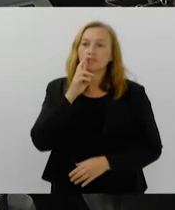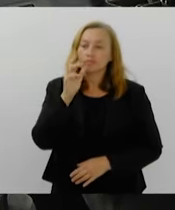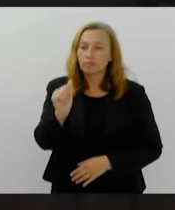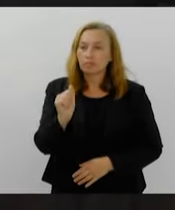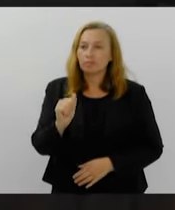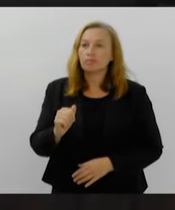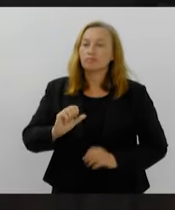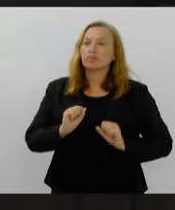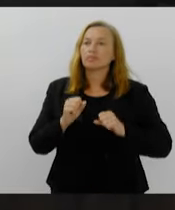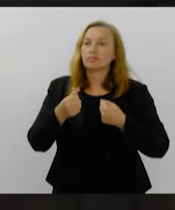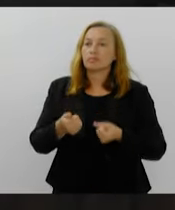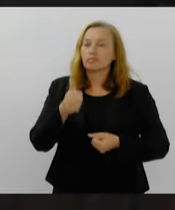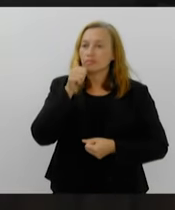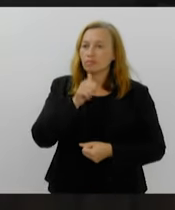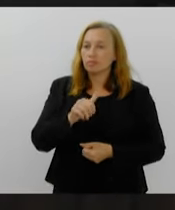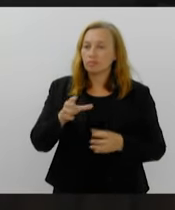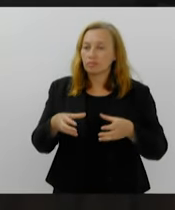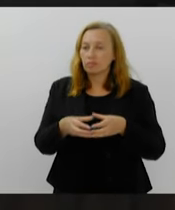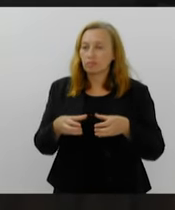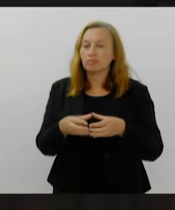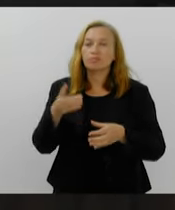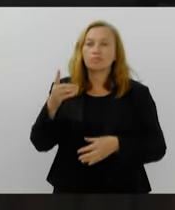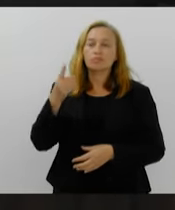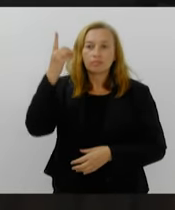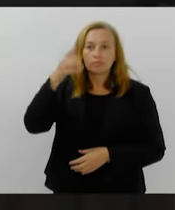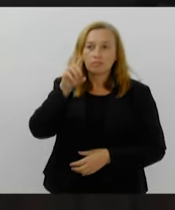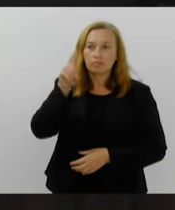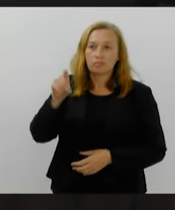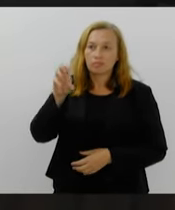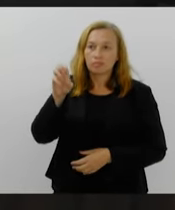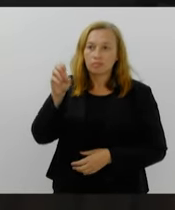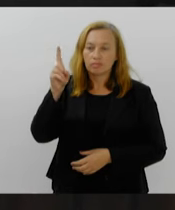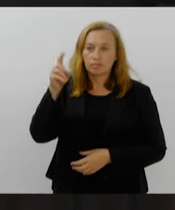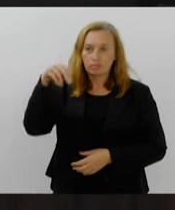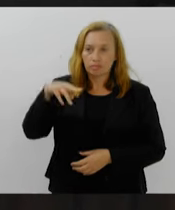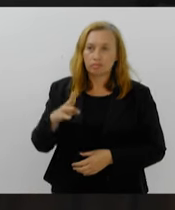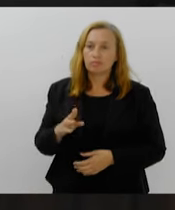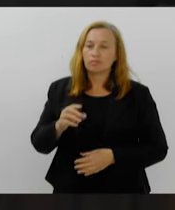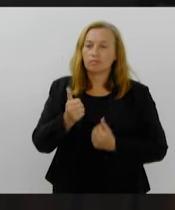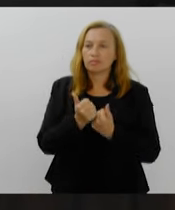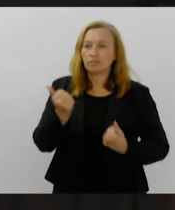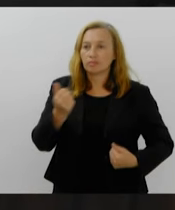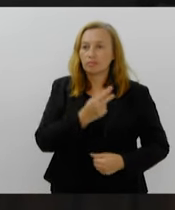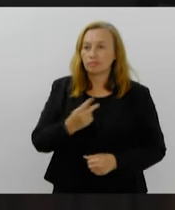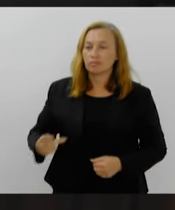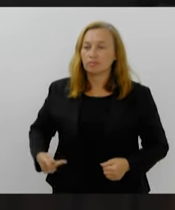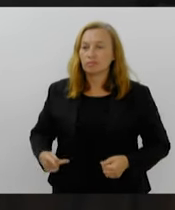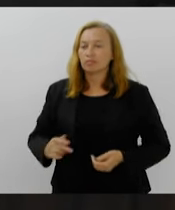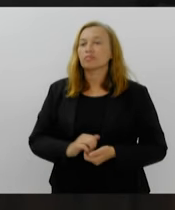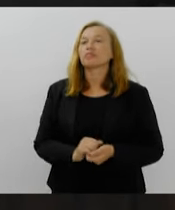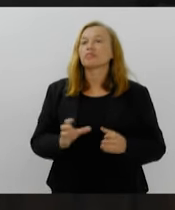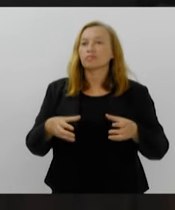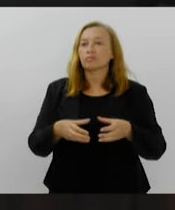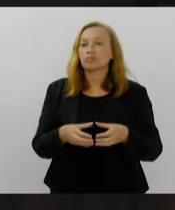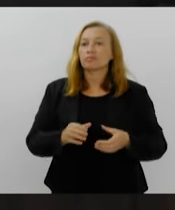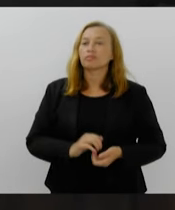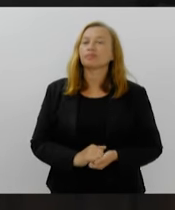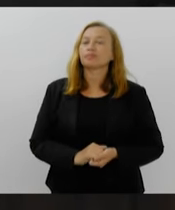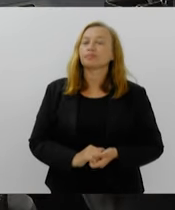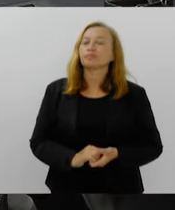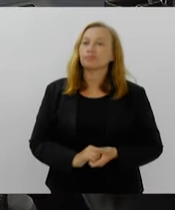direitos da mulher deputada zeid por favor Nossa vice-presidente da comissão